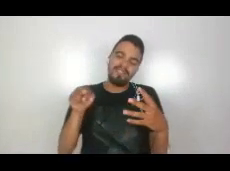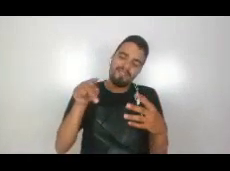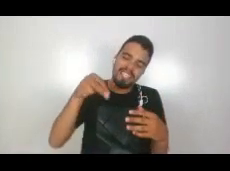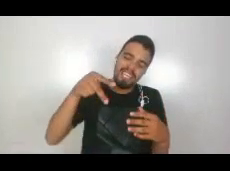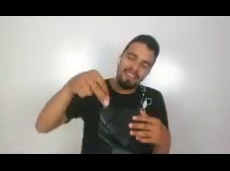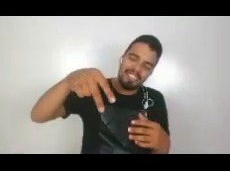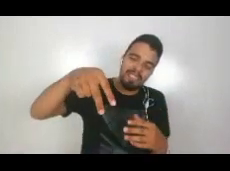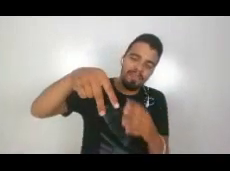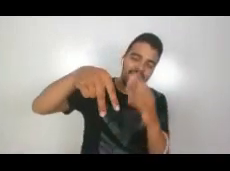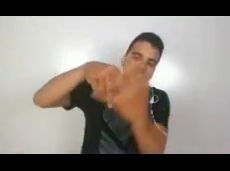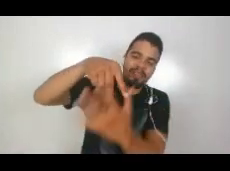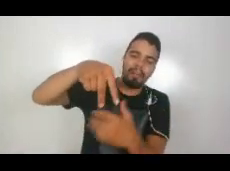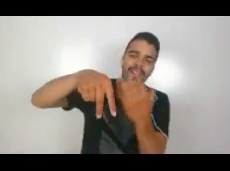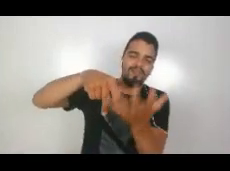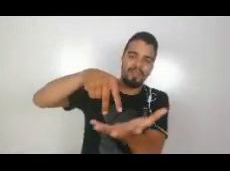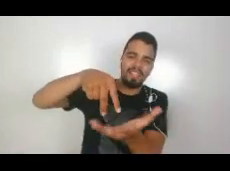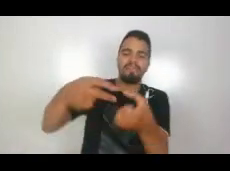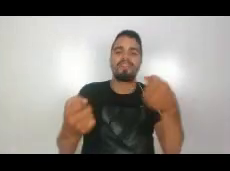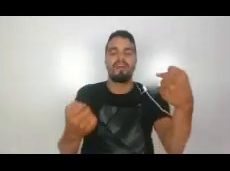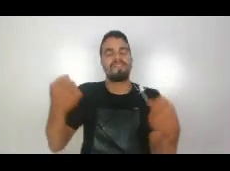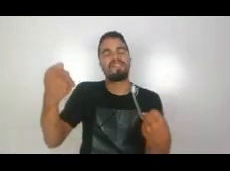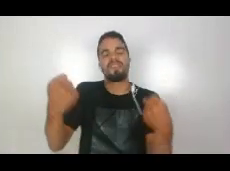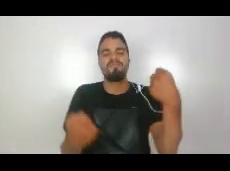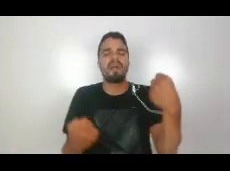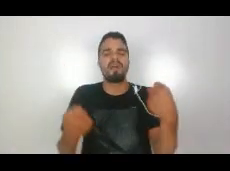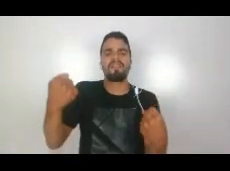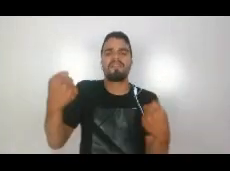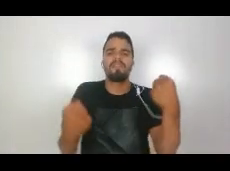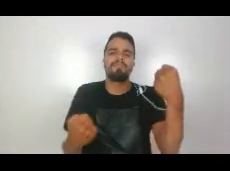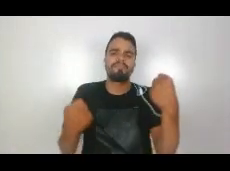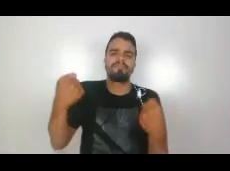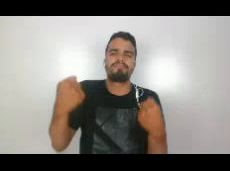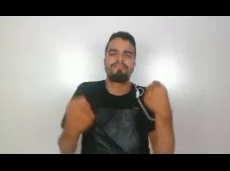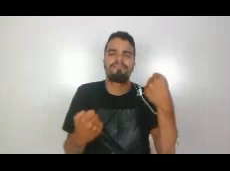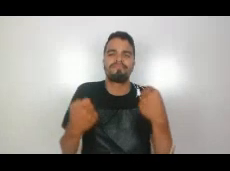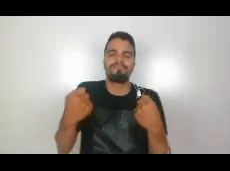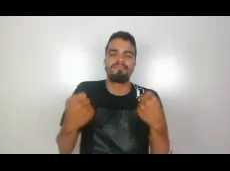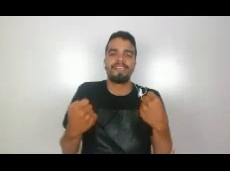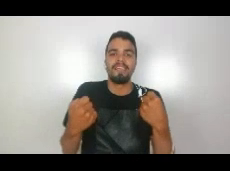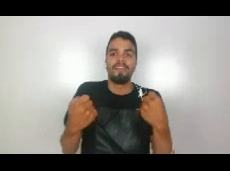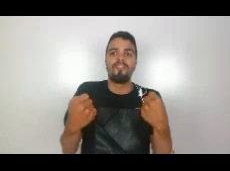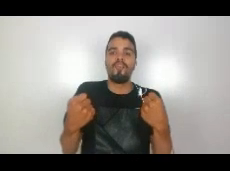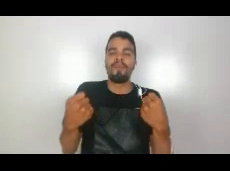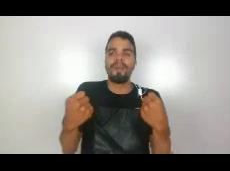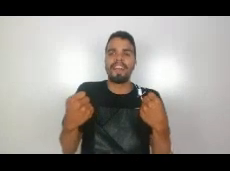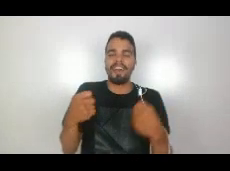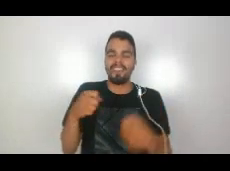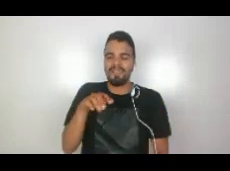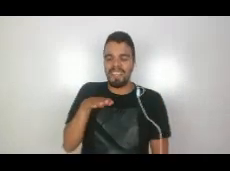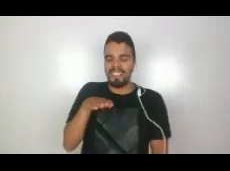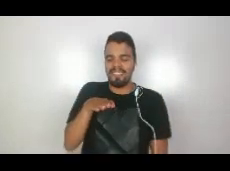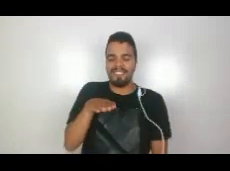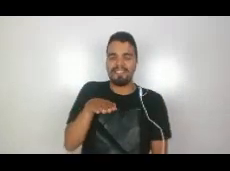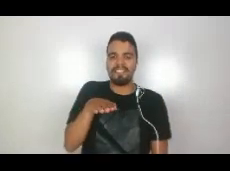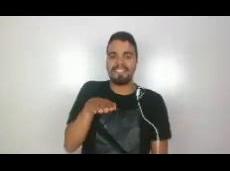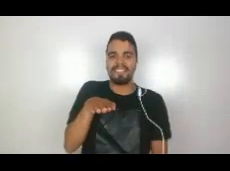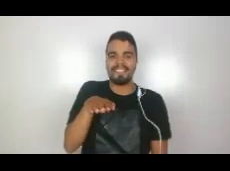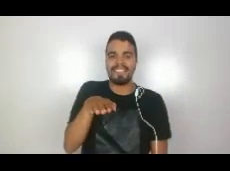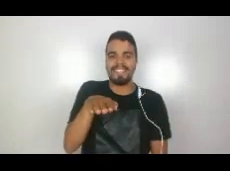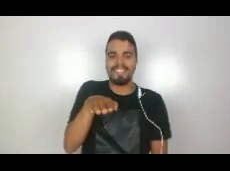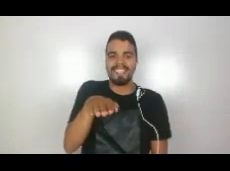carro já não conseguiria fazer assim, porque isso aqui é uma pessoa, né? Para o carro, a gente faz, ó, um carro andando, ó. Como que é um carro? A gente faria assim,